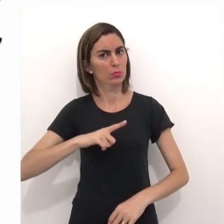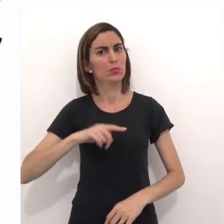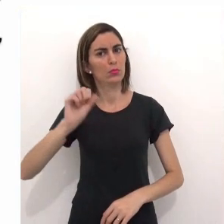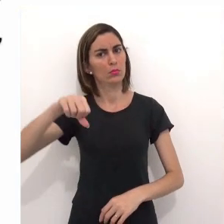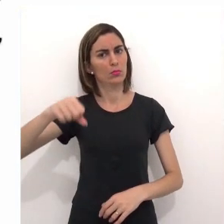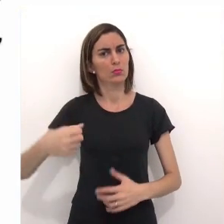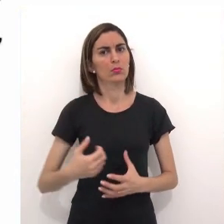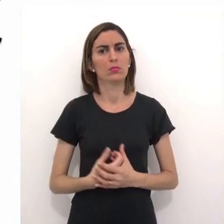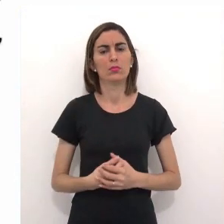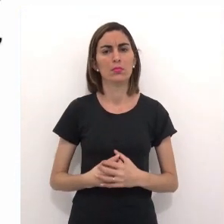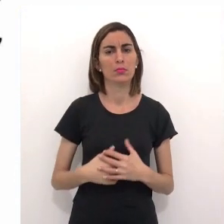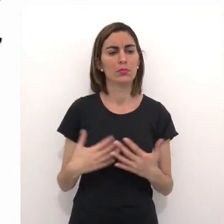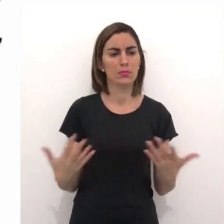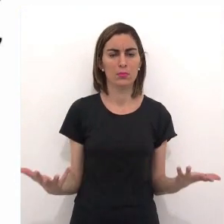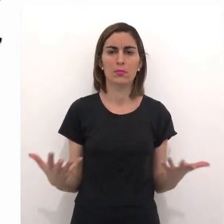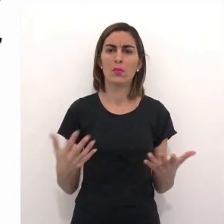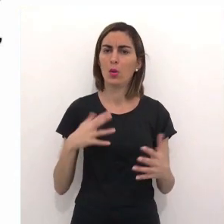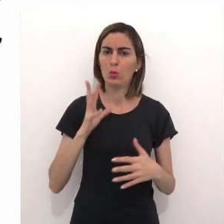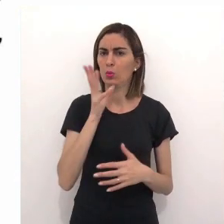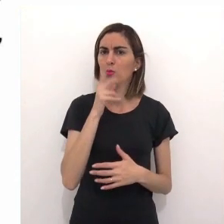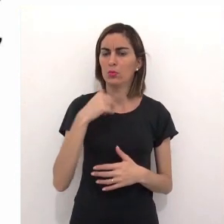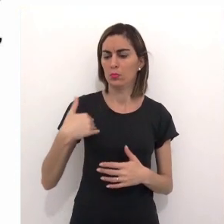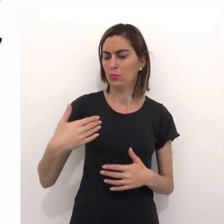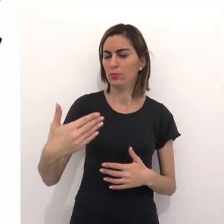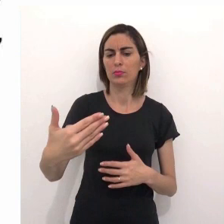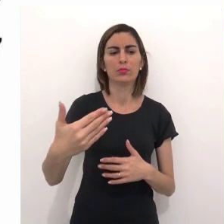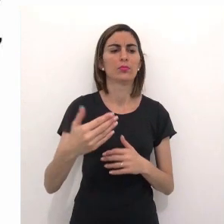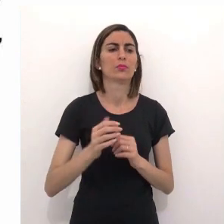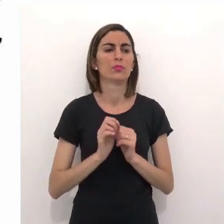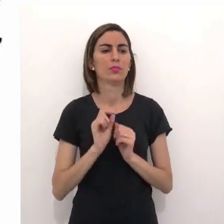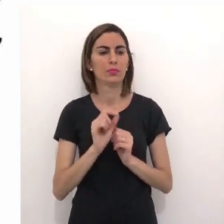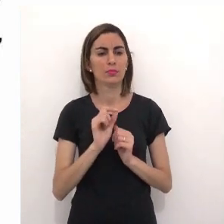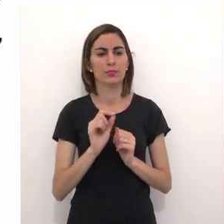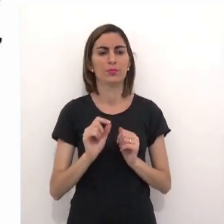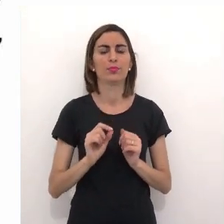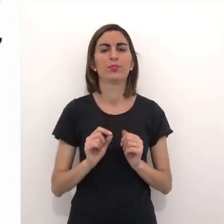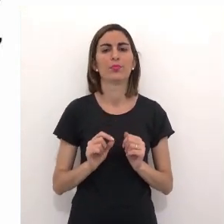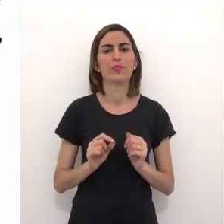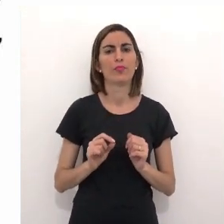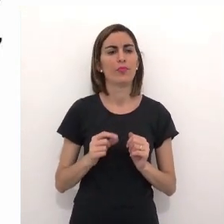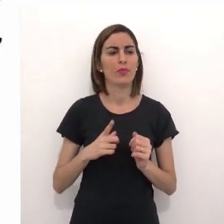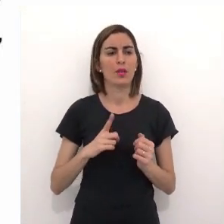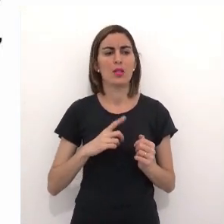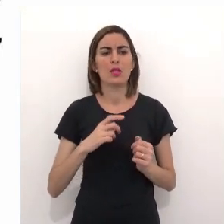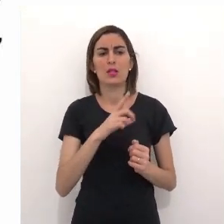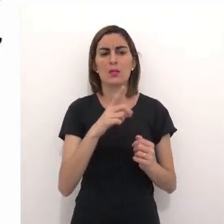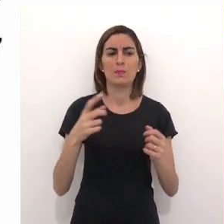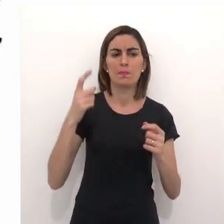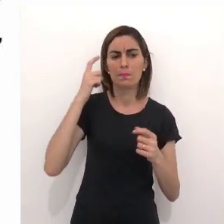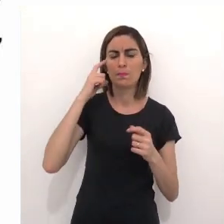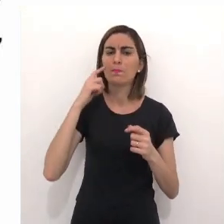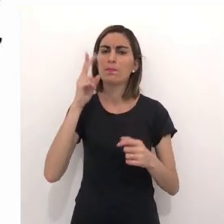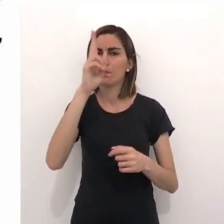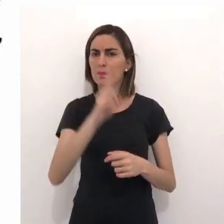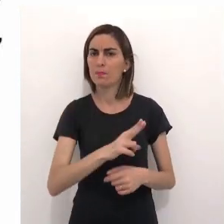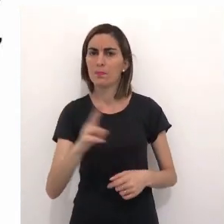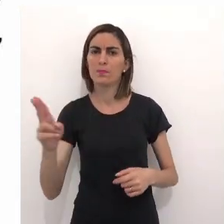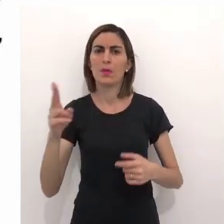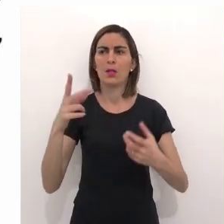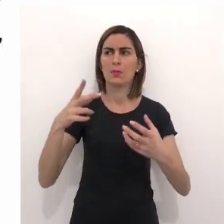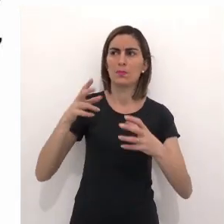Entretanto, não demorou muito para os padres se conscientizarem